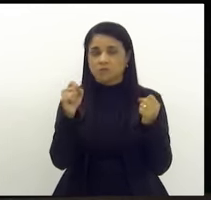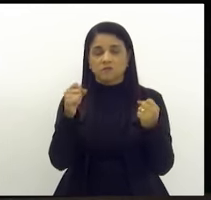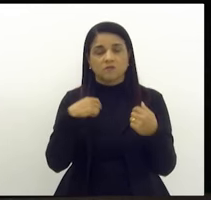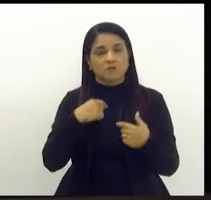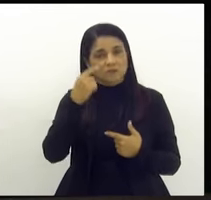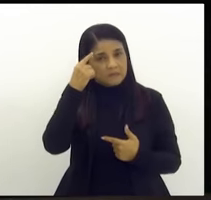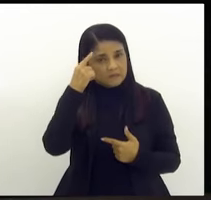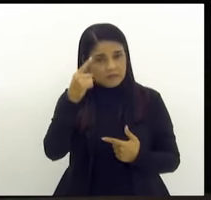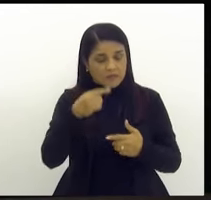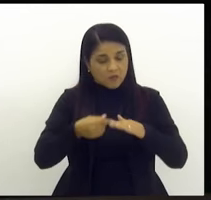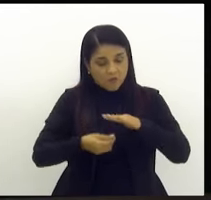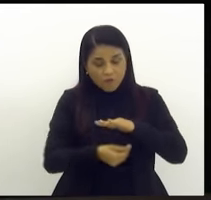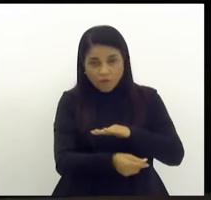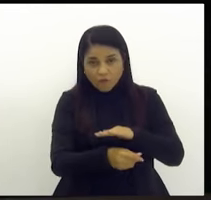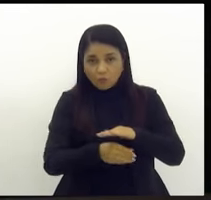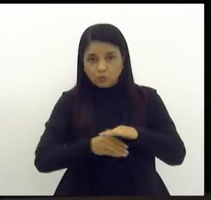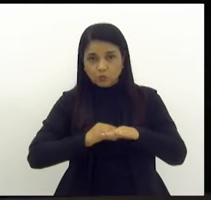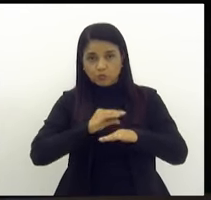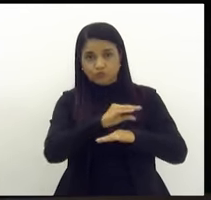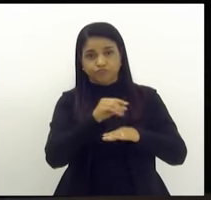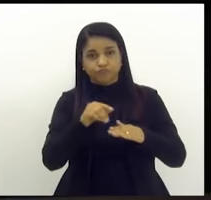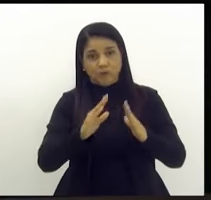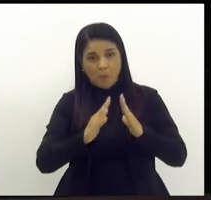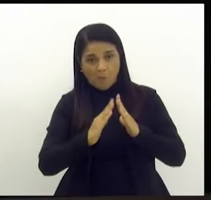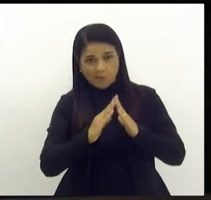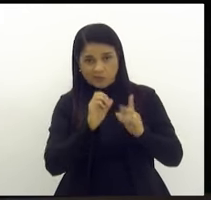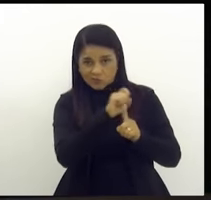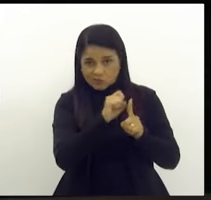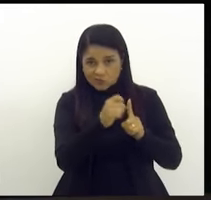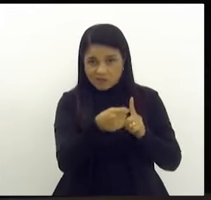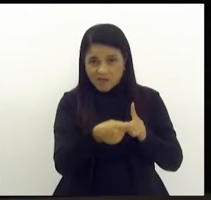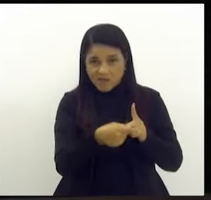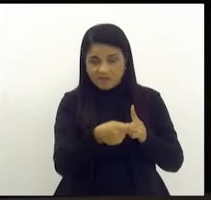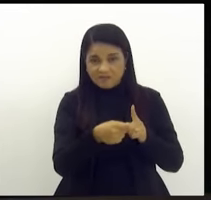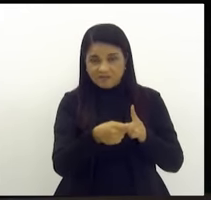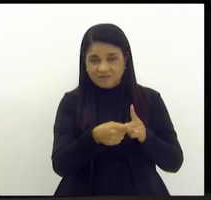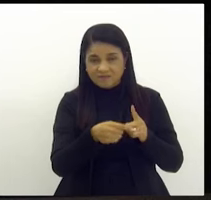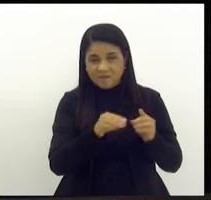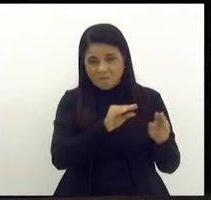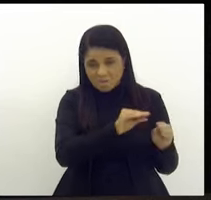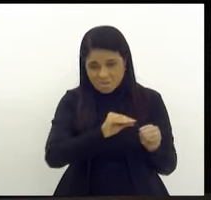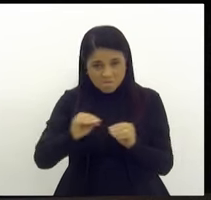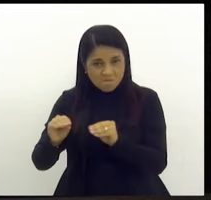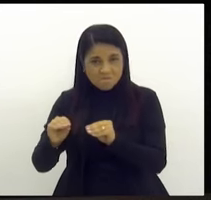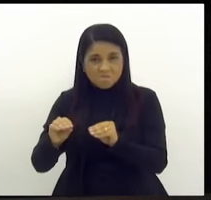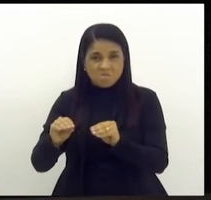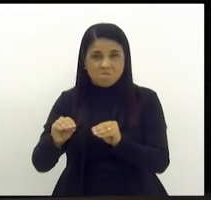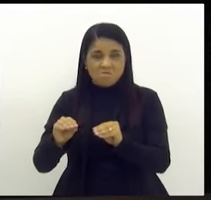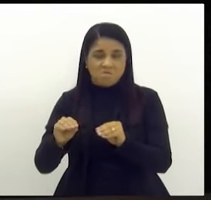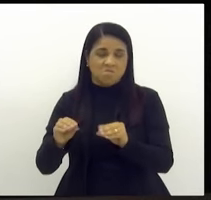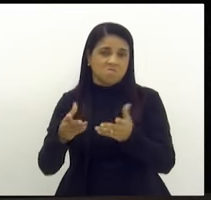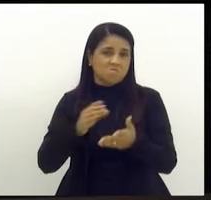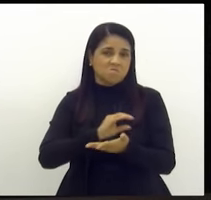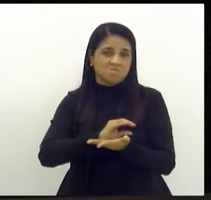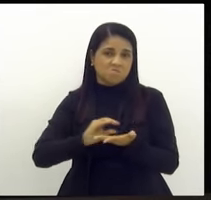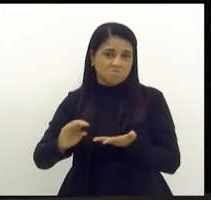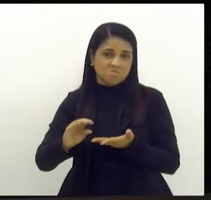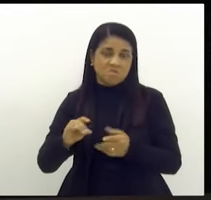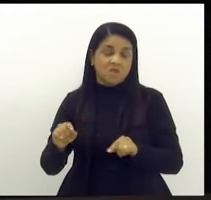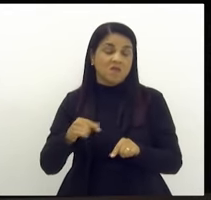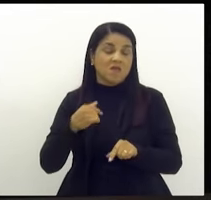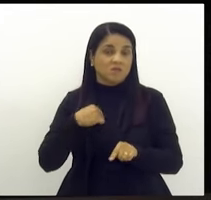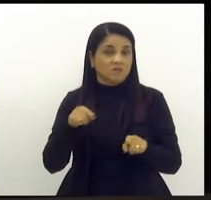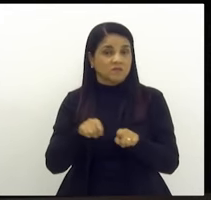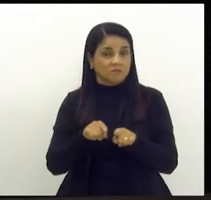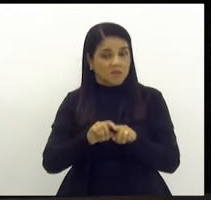que esse fundo seja um Fundo a que possa ser atingido da mesma forma né eu